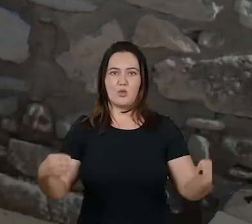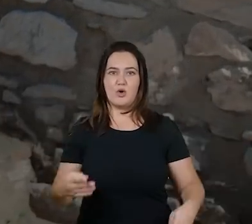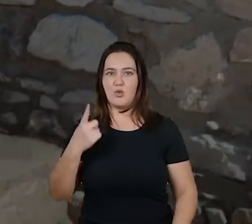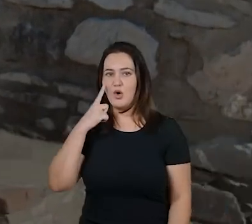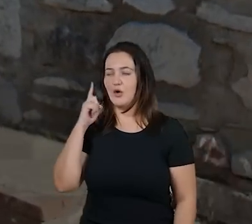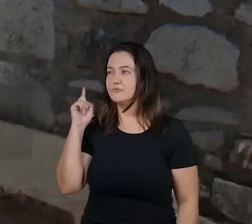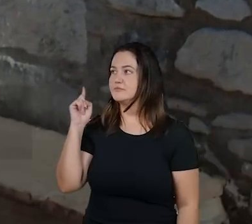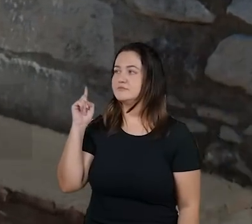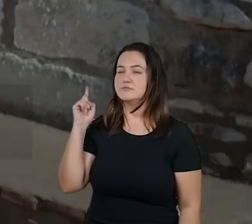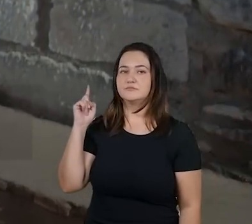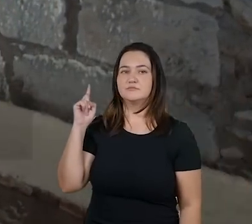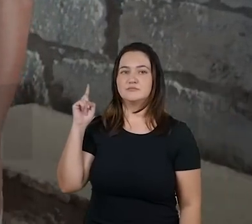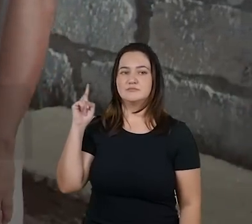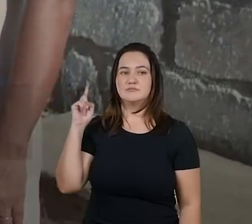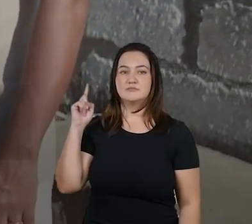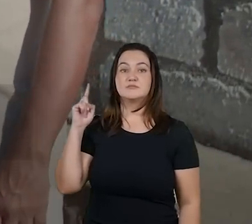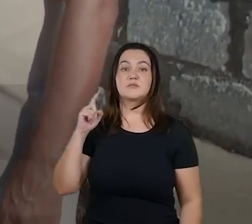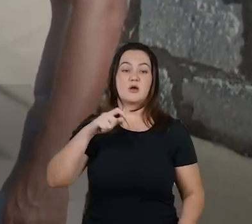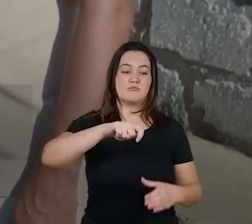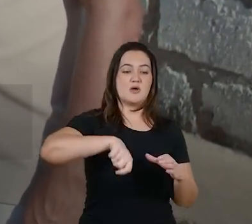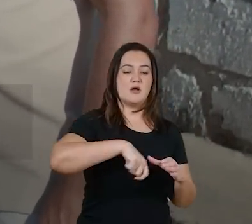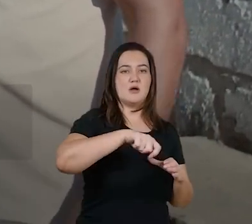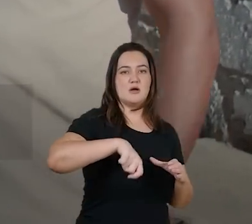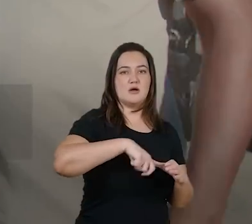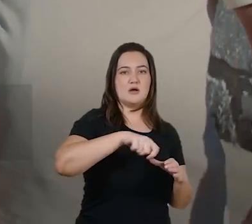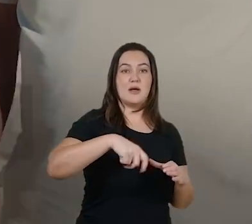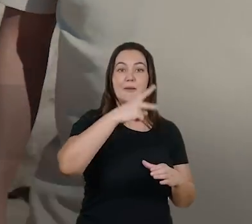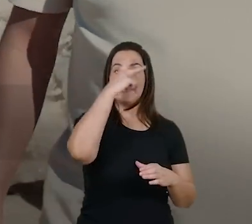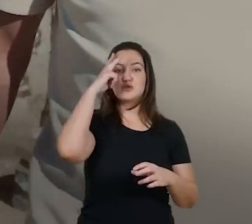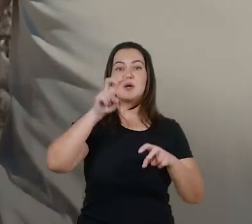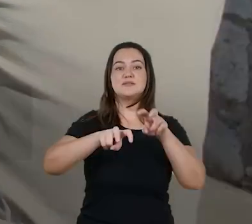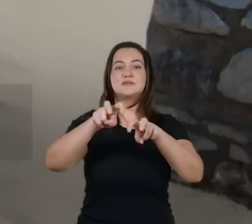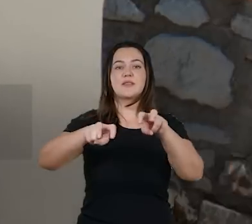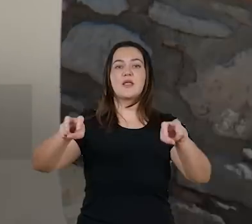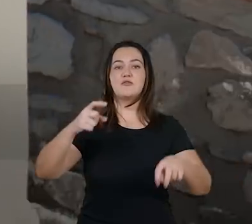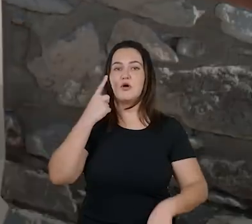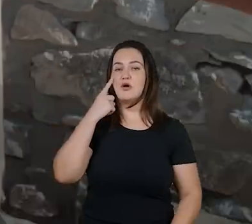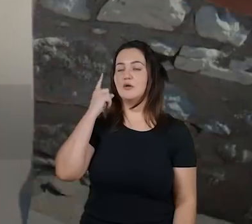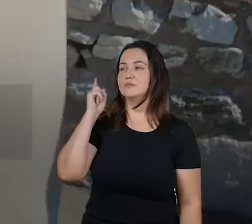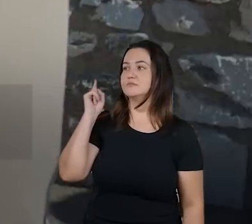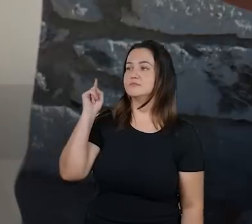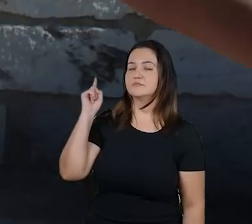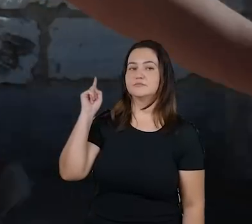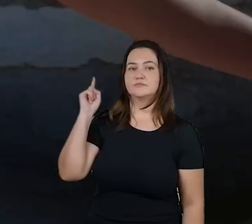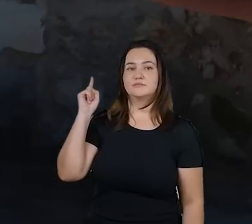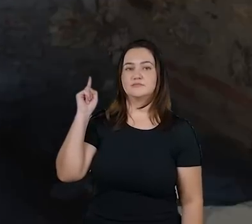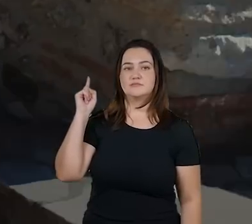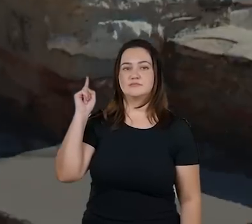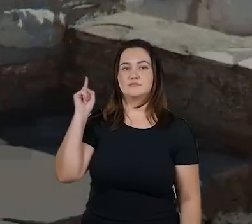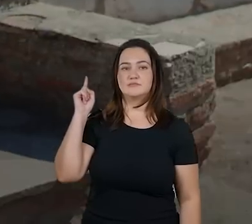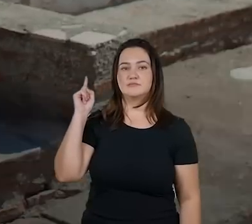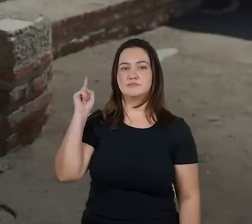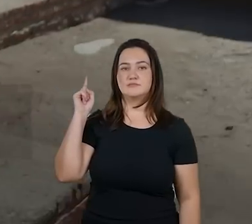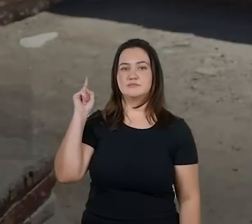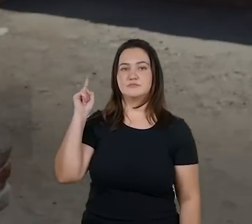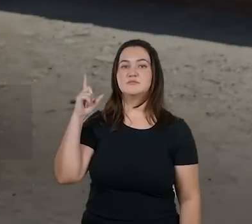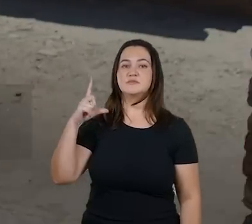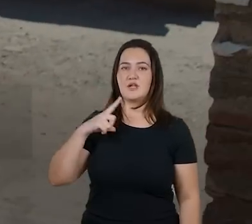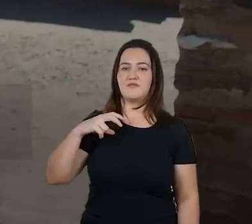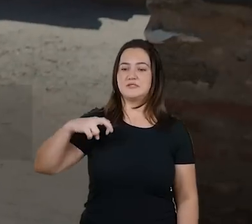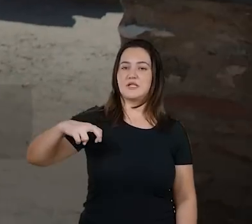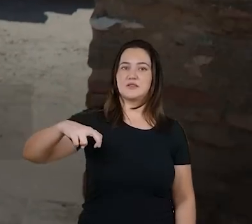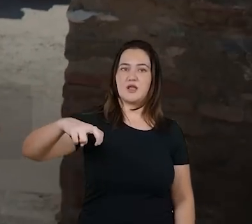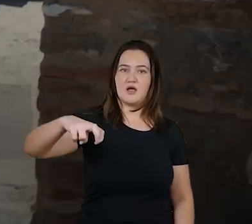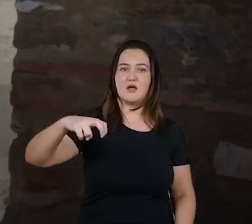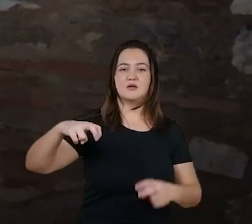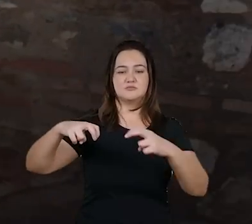do balcão, da cozinha, onde o alimento era preparado, e as pessoas sentavam nessa ala aqui. Ela podia entrar, ainda sentava do outro